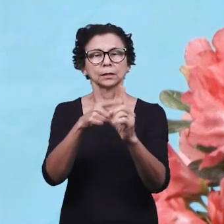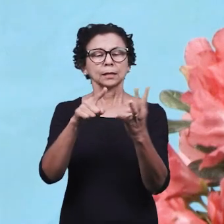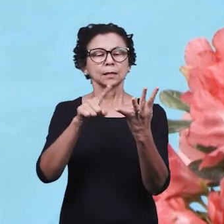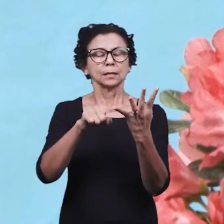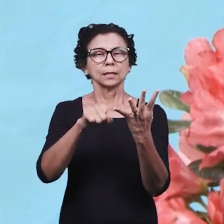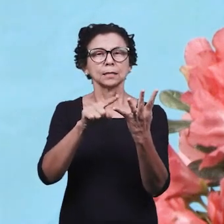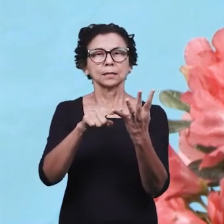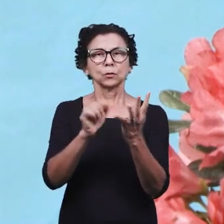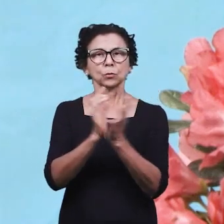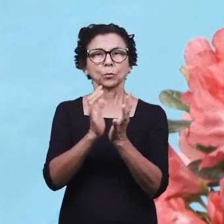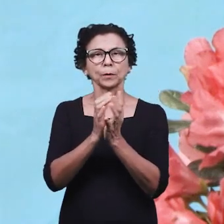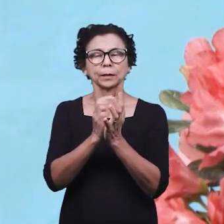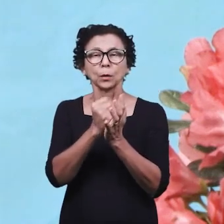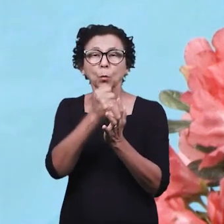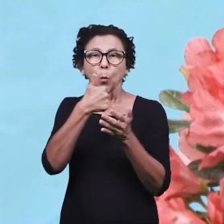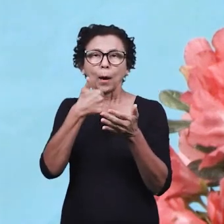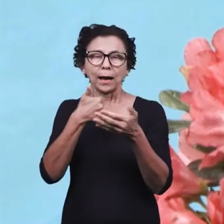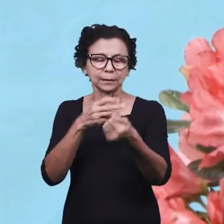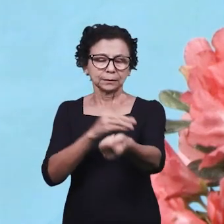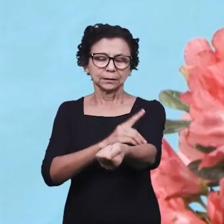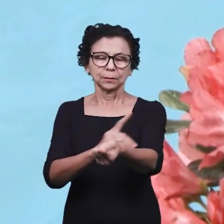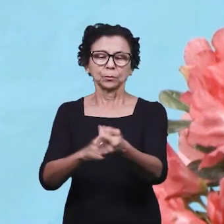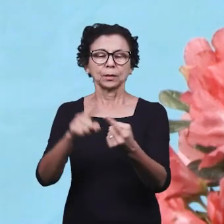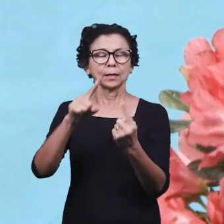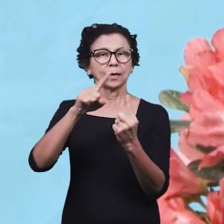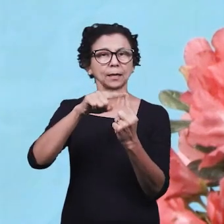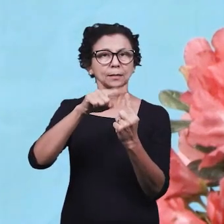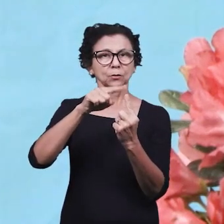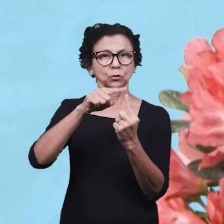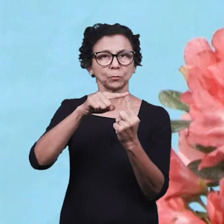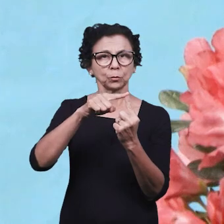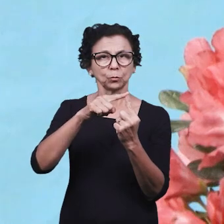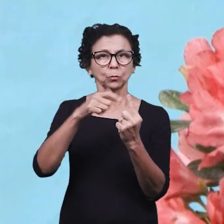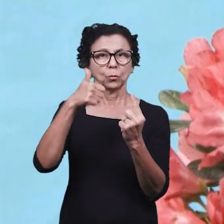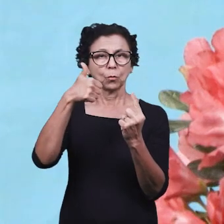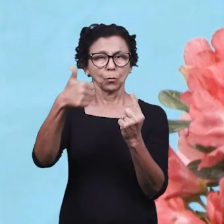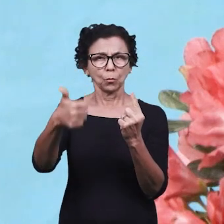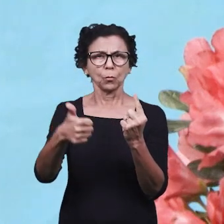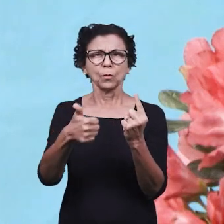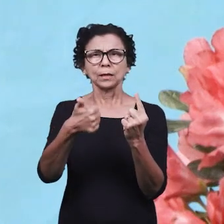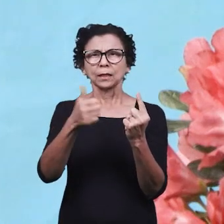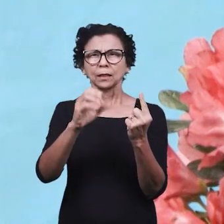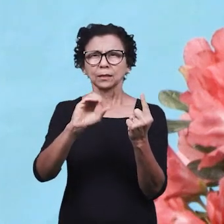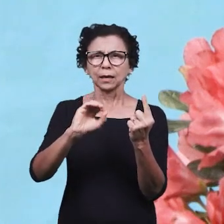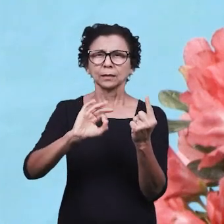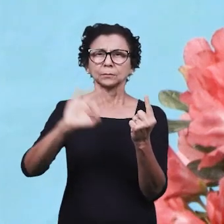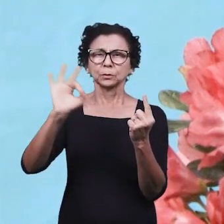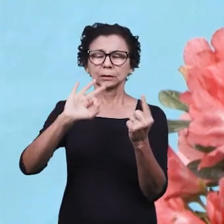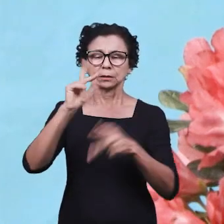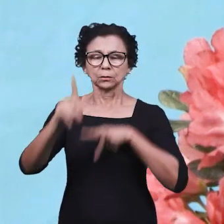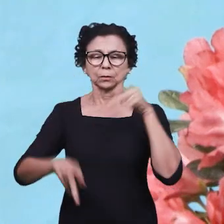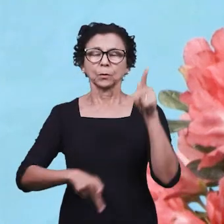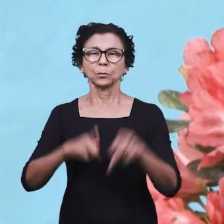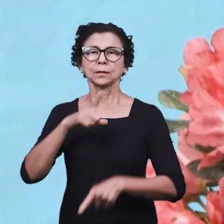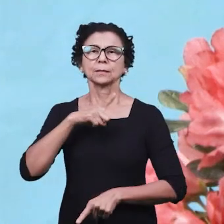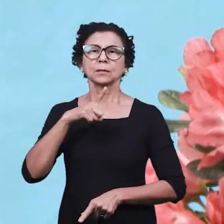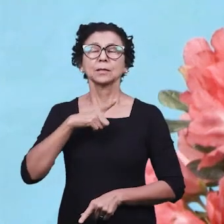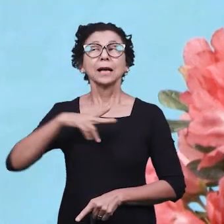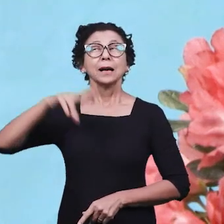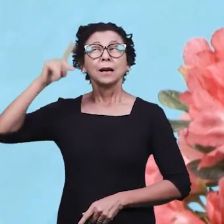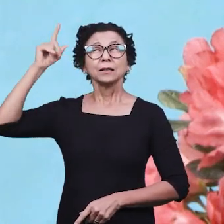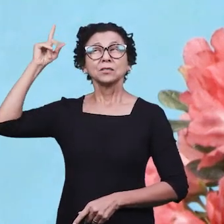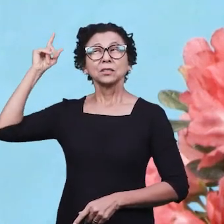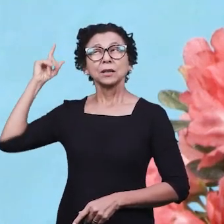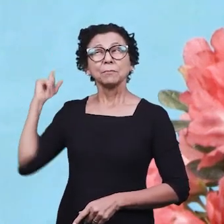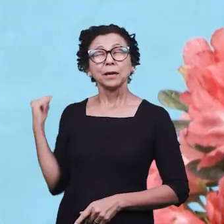diabetes tipo 1 ela atinge hoje cerca de 10% da população. E antigamente se falava que a pessoa ela